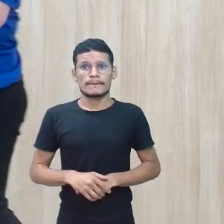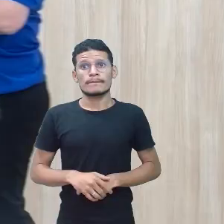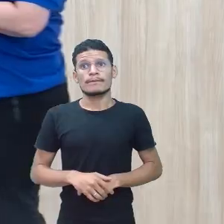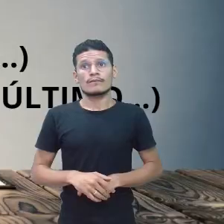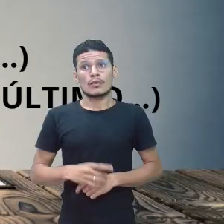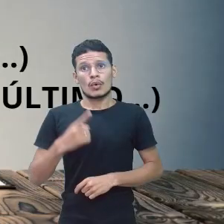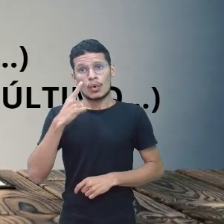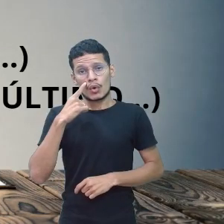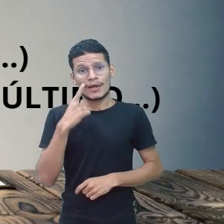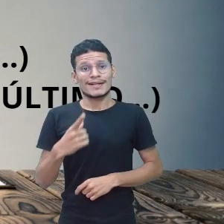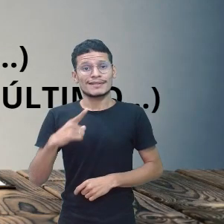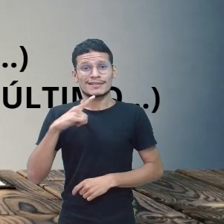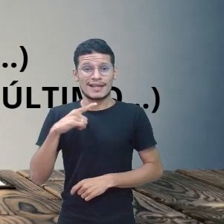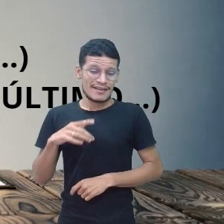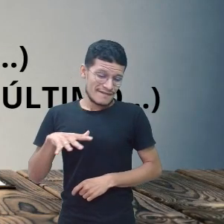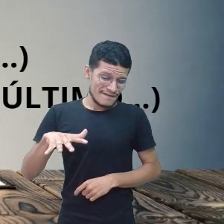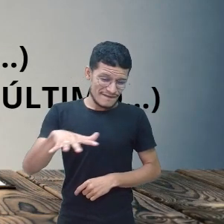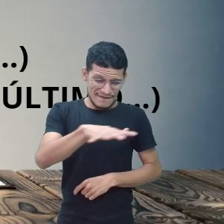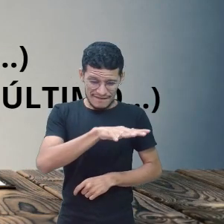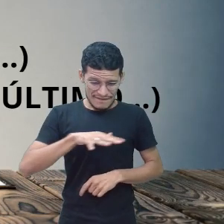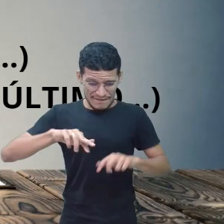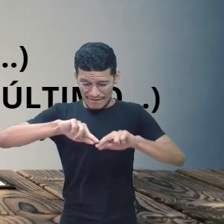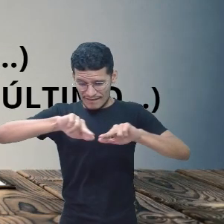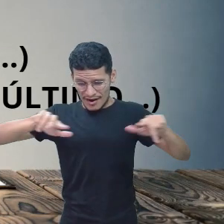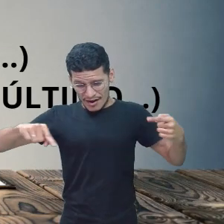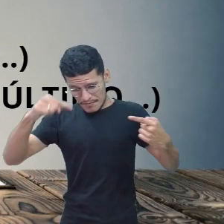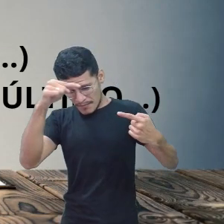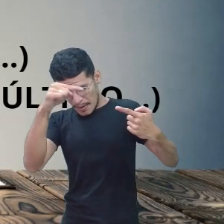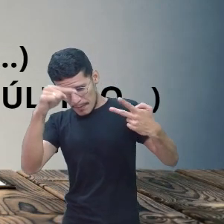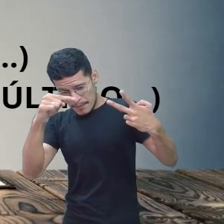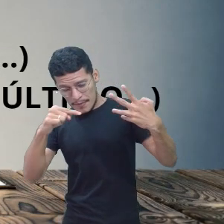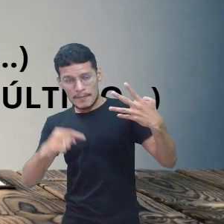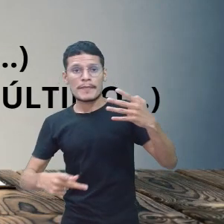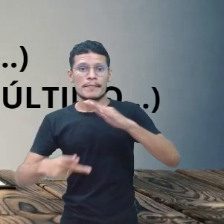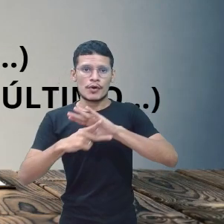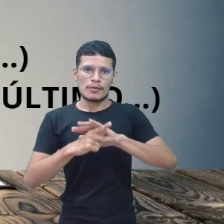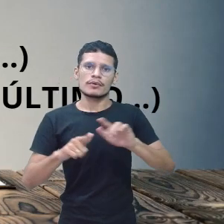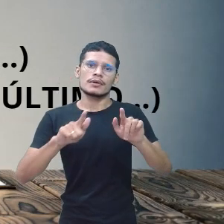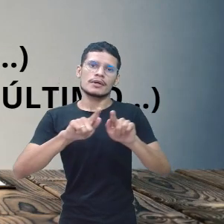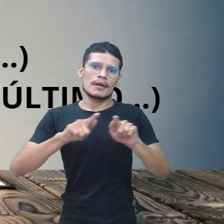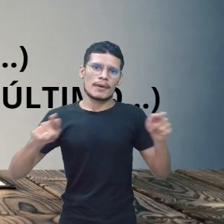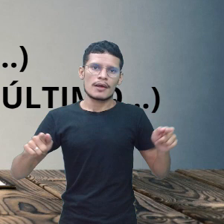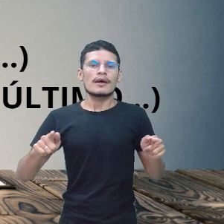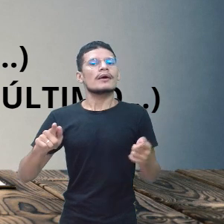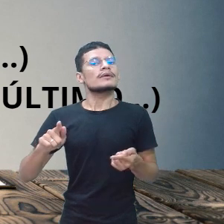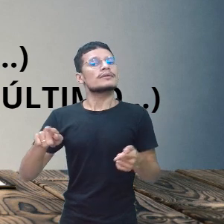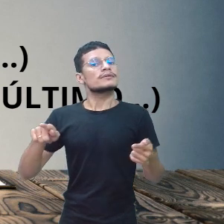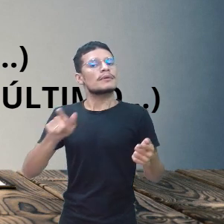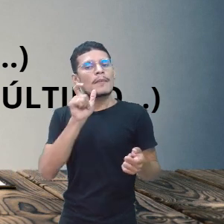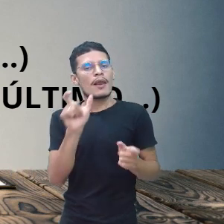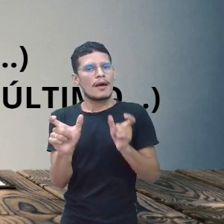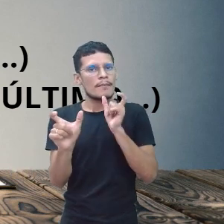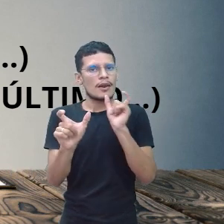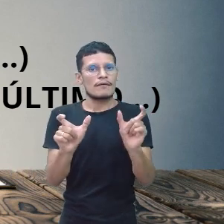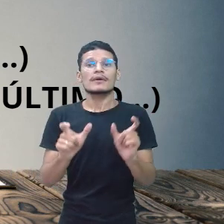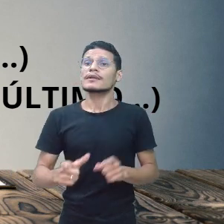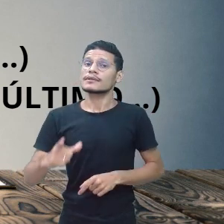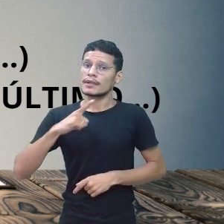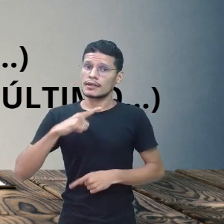Eles abrangem várias subclasses gramaticais de palavras. Então, vejam só, nós temos